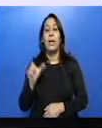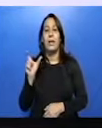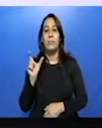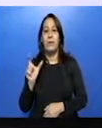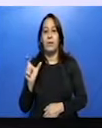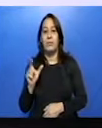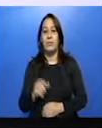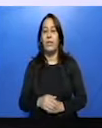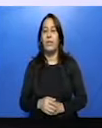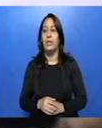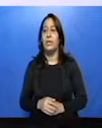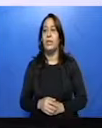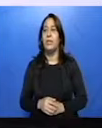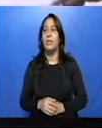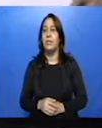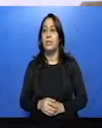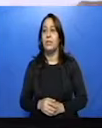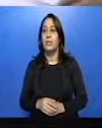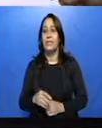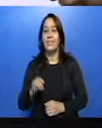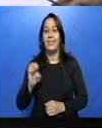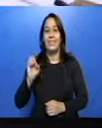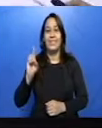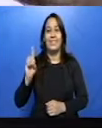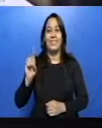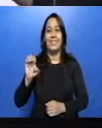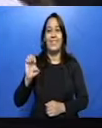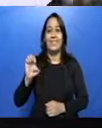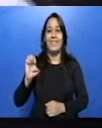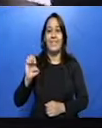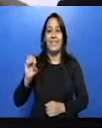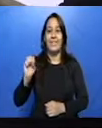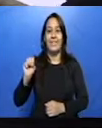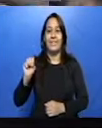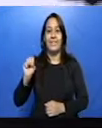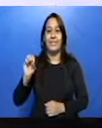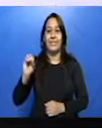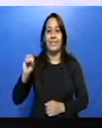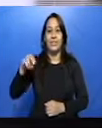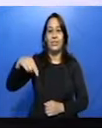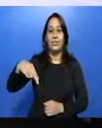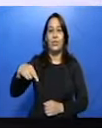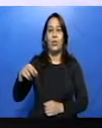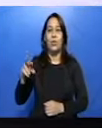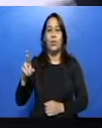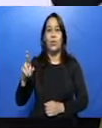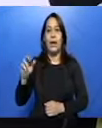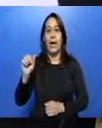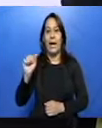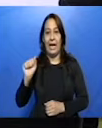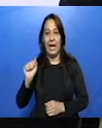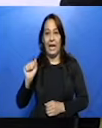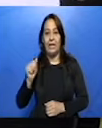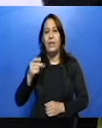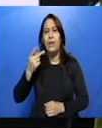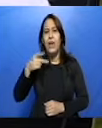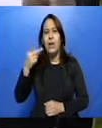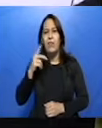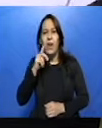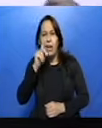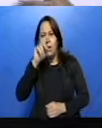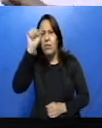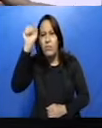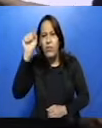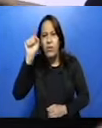Desonra. Ha. Dois R's? Não. Por que não? Vem da garganta,